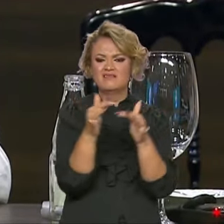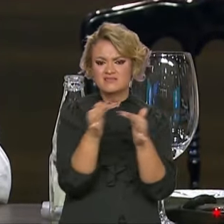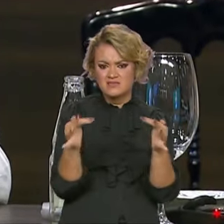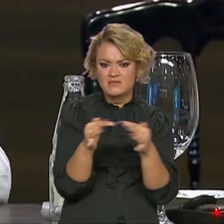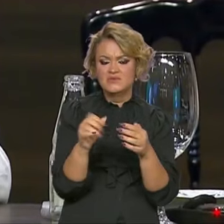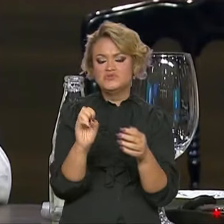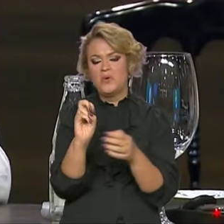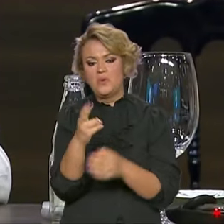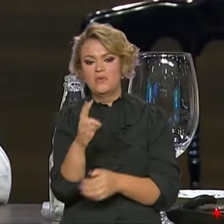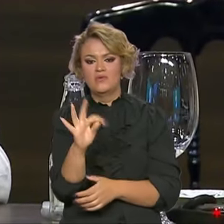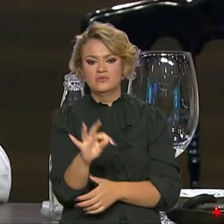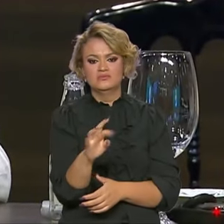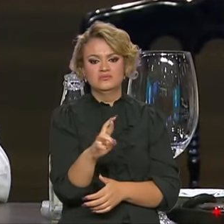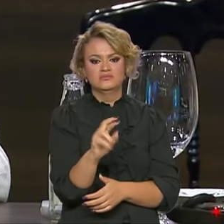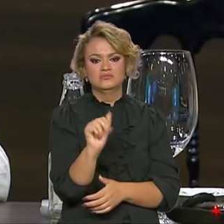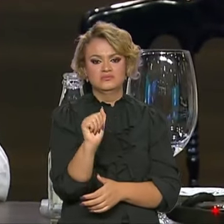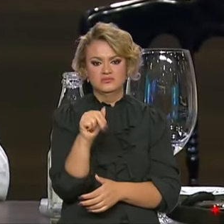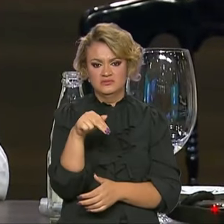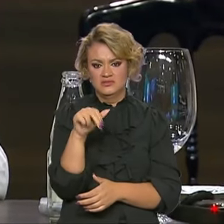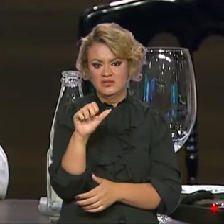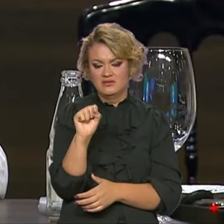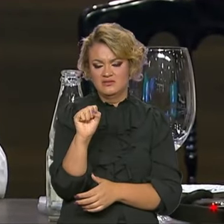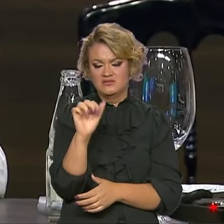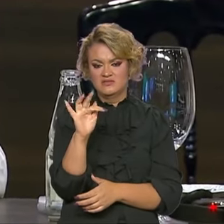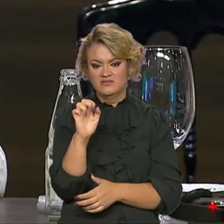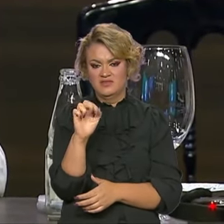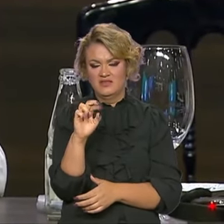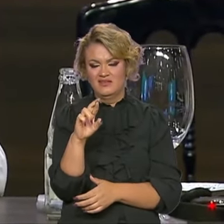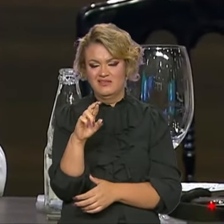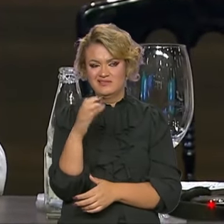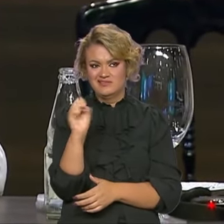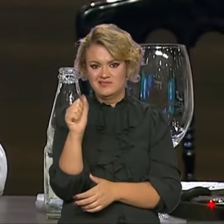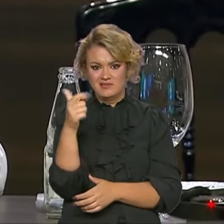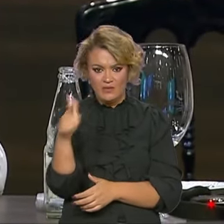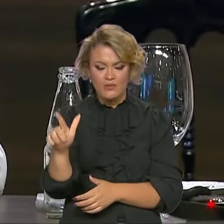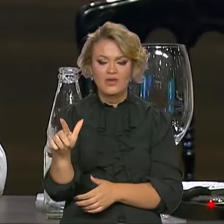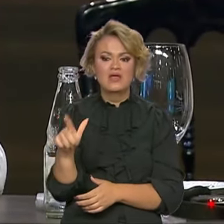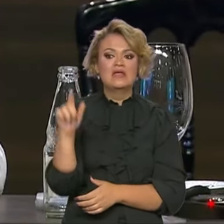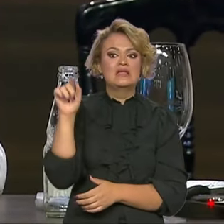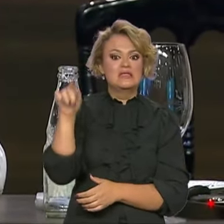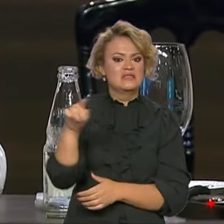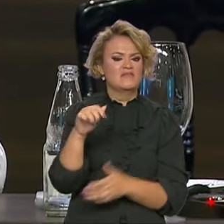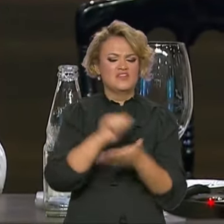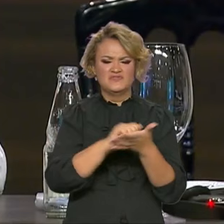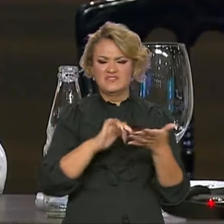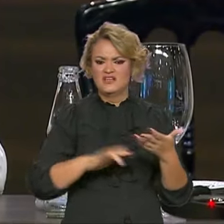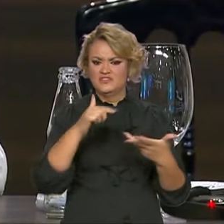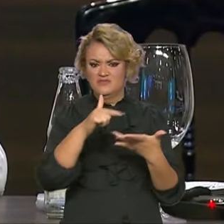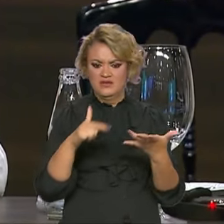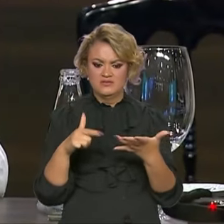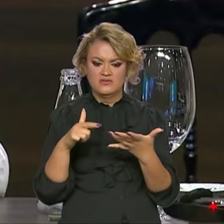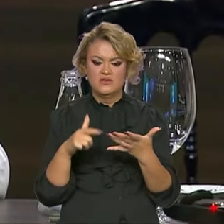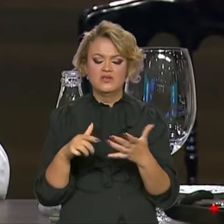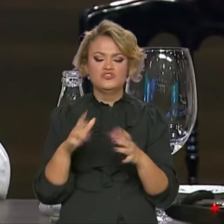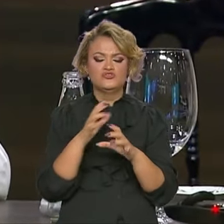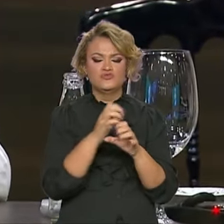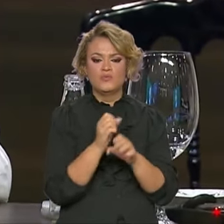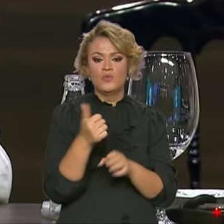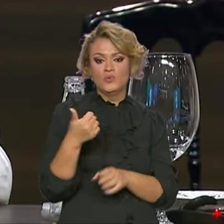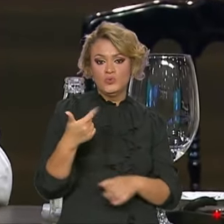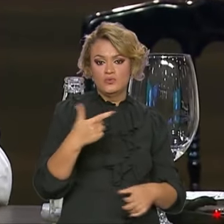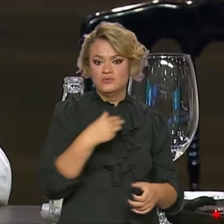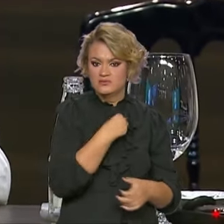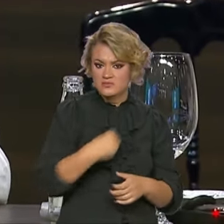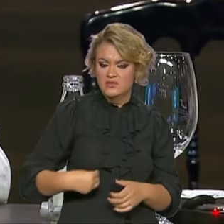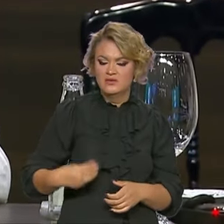transversais, e 405 atividades autogestionadas, ao todos 12 ministros